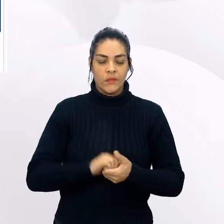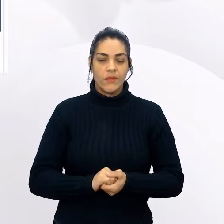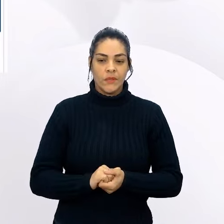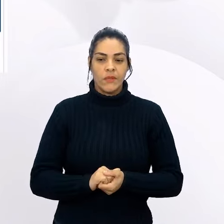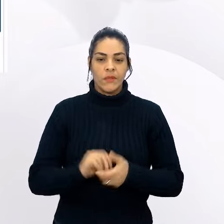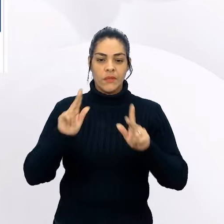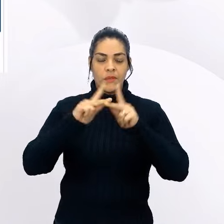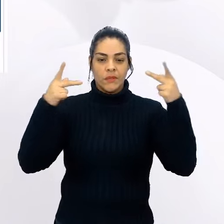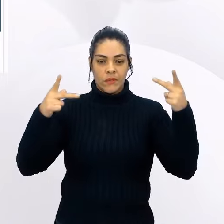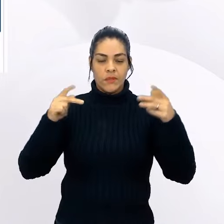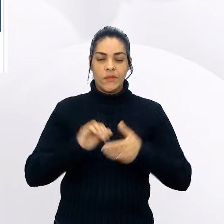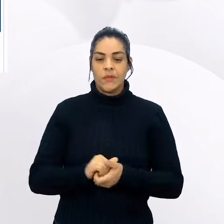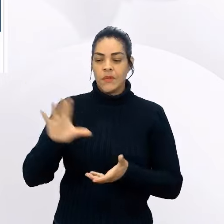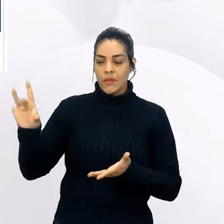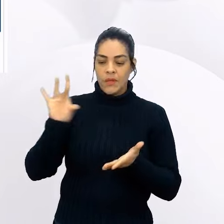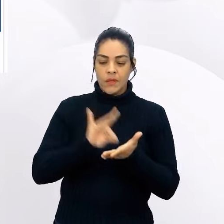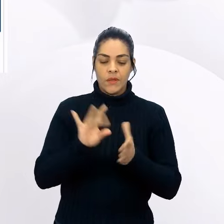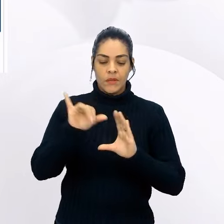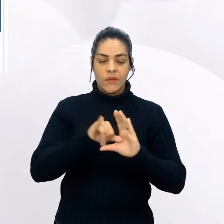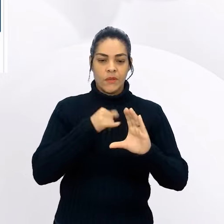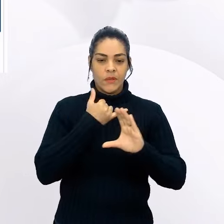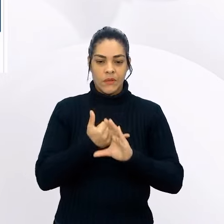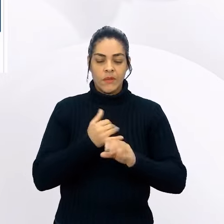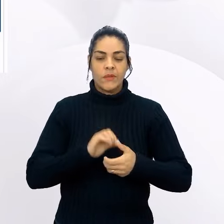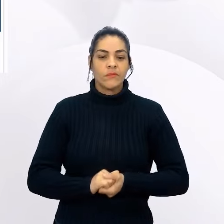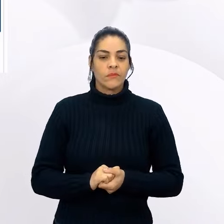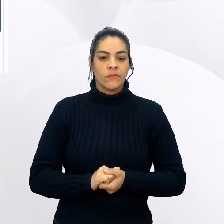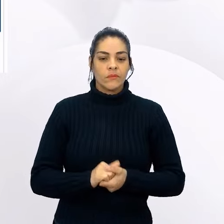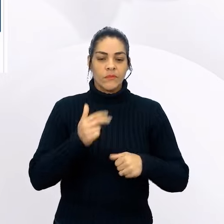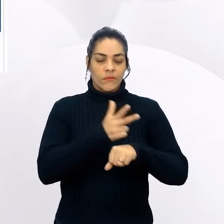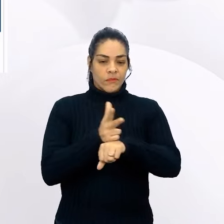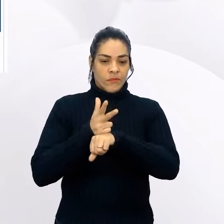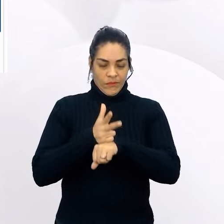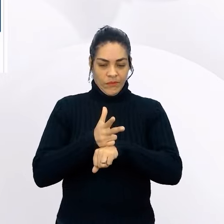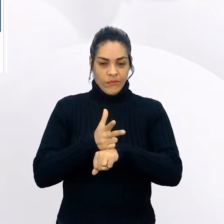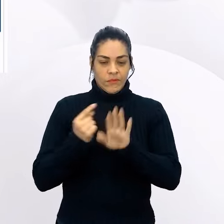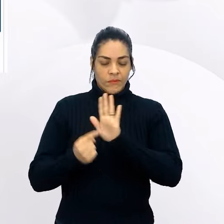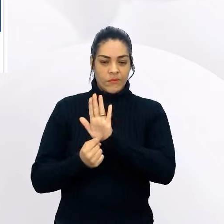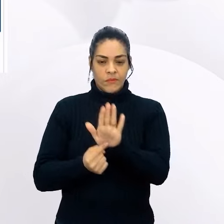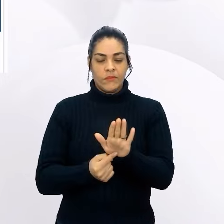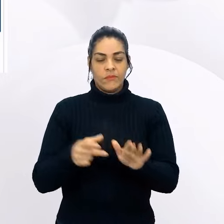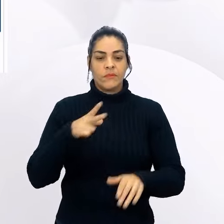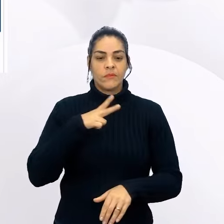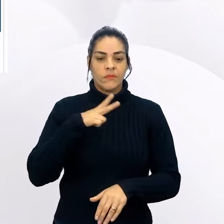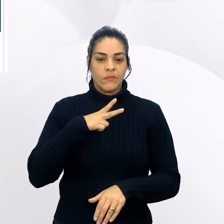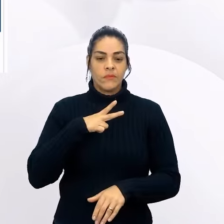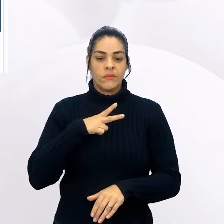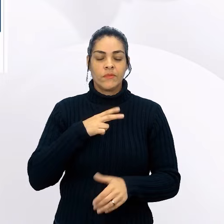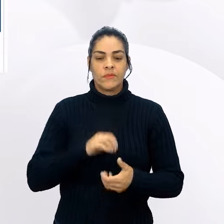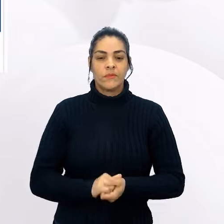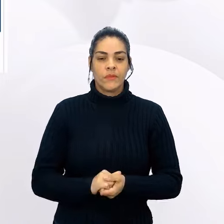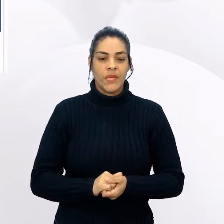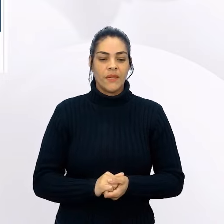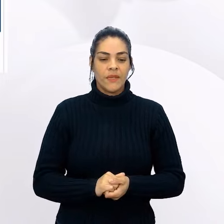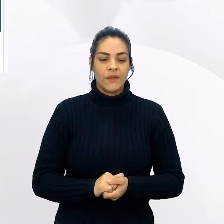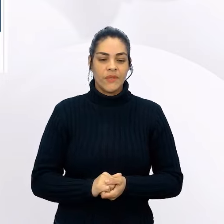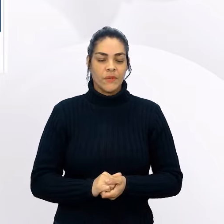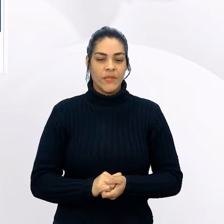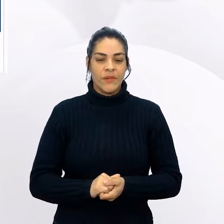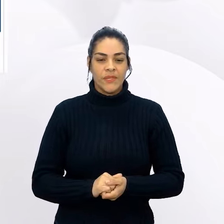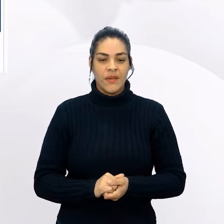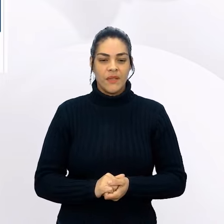link do YouTube e inserir ali, ó. Insira o link do vídeo da apresentação pessoal. mas é o vídeo, é, o link vocês têm